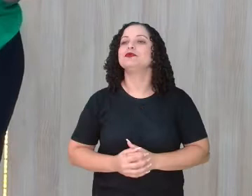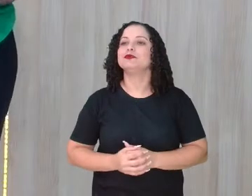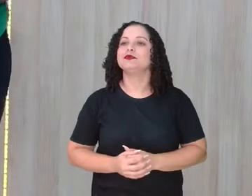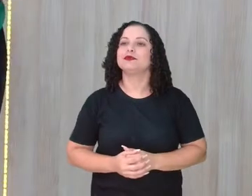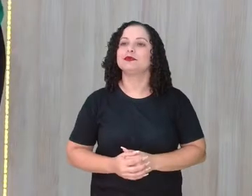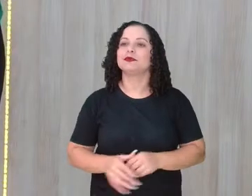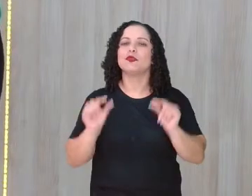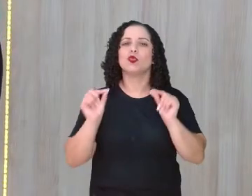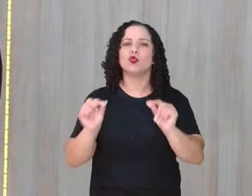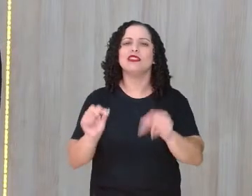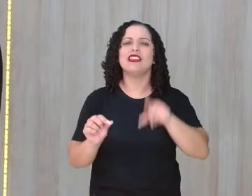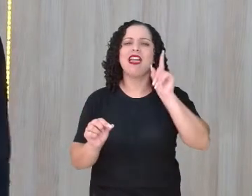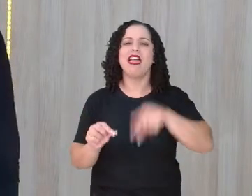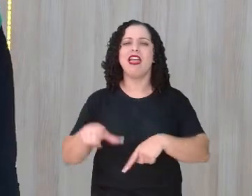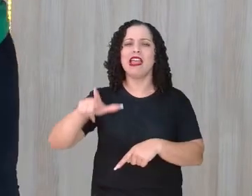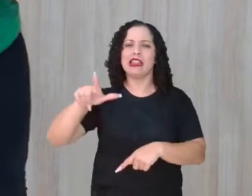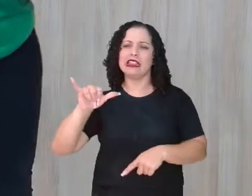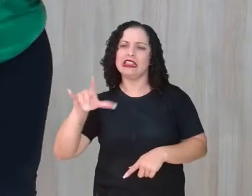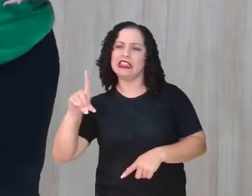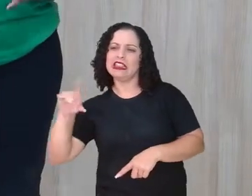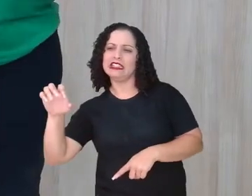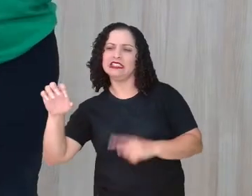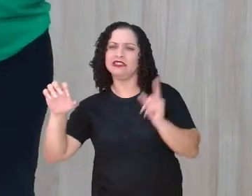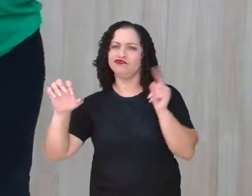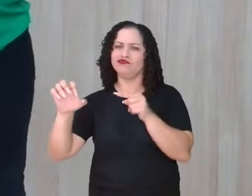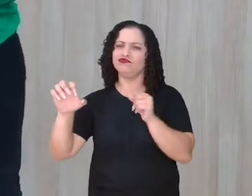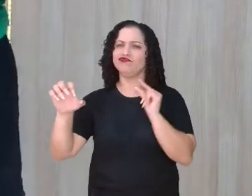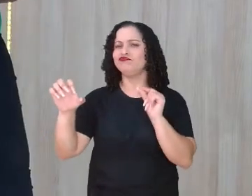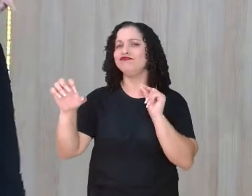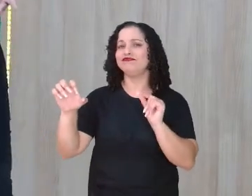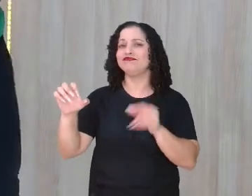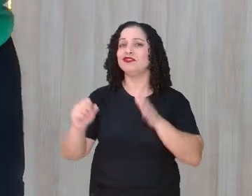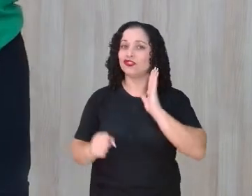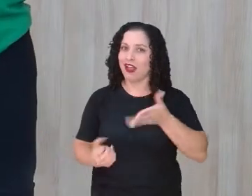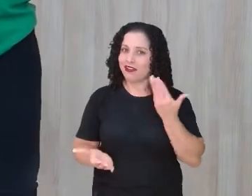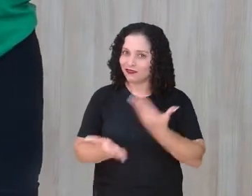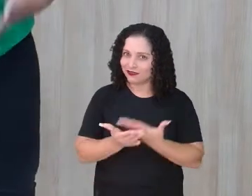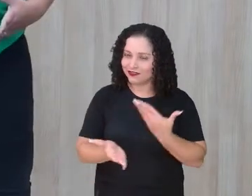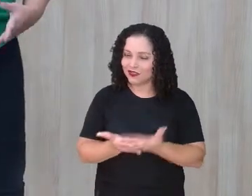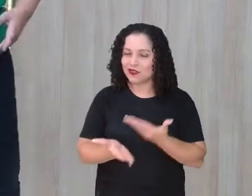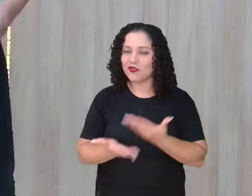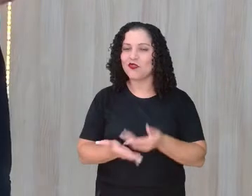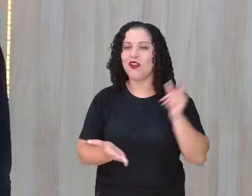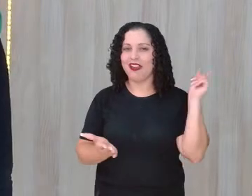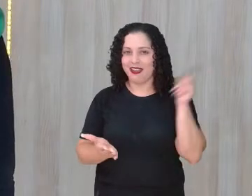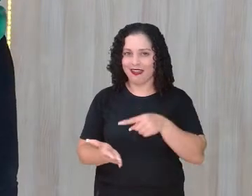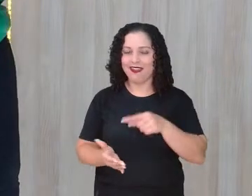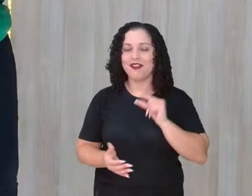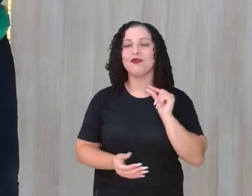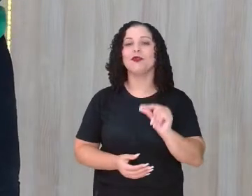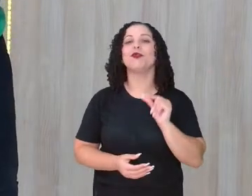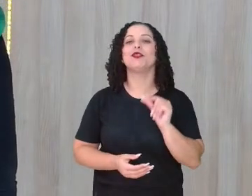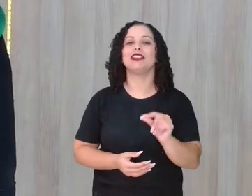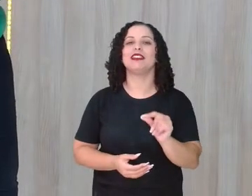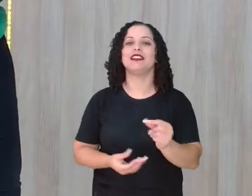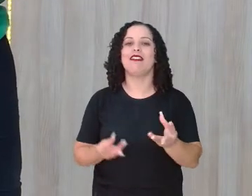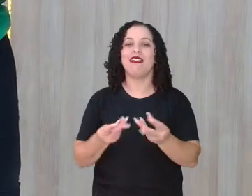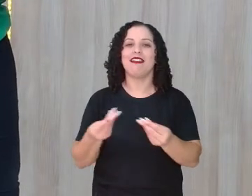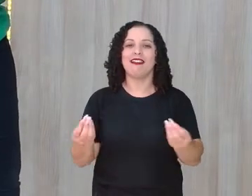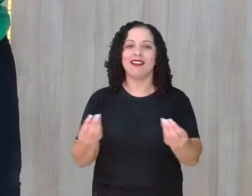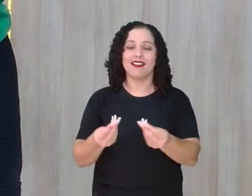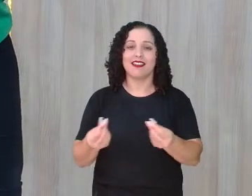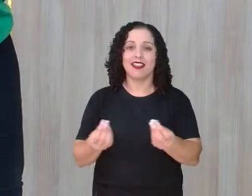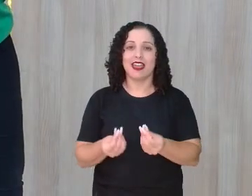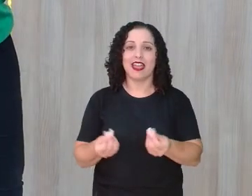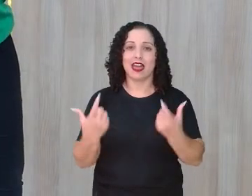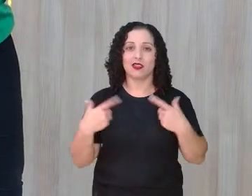é lead? Lead, pessoal, a gente já viu que a notícia, ela é escrita